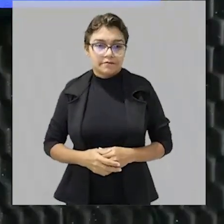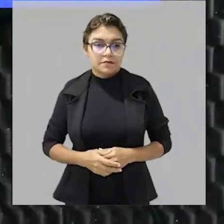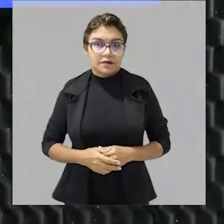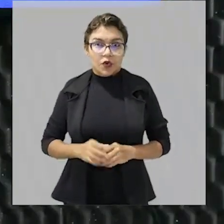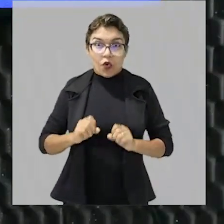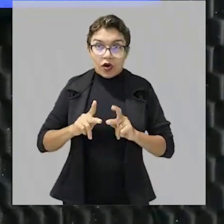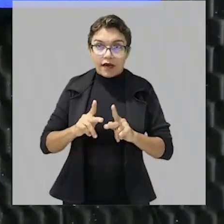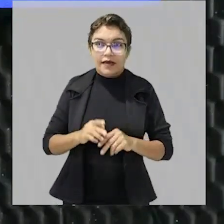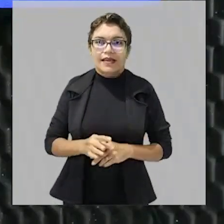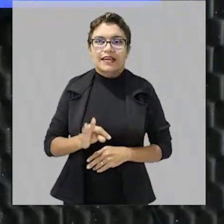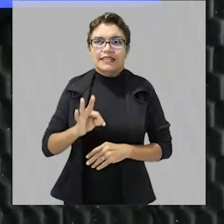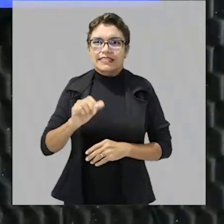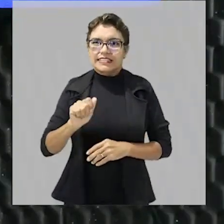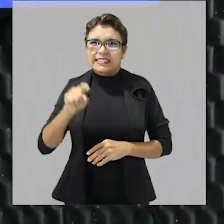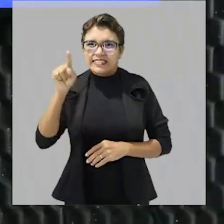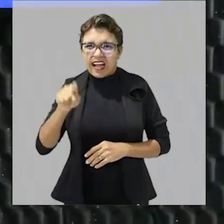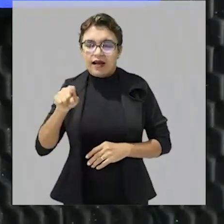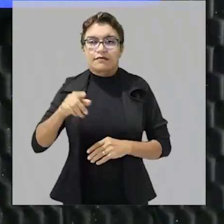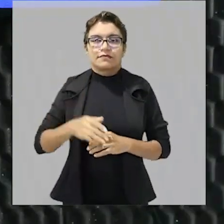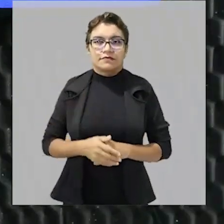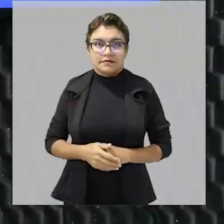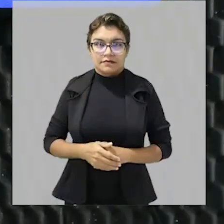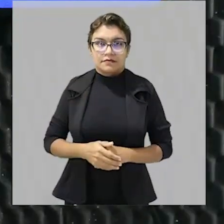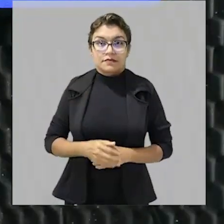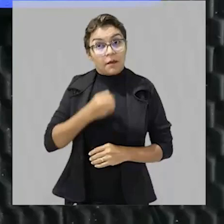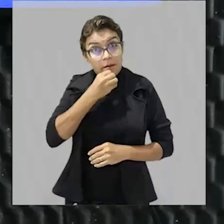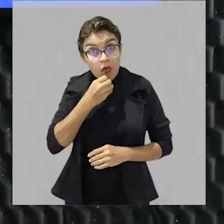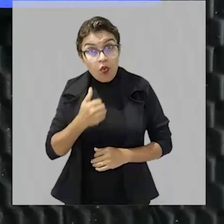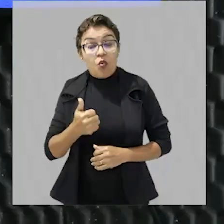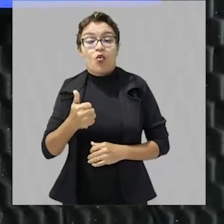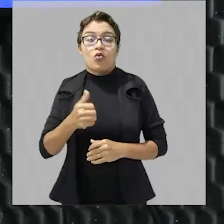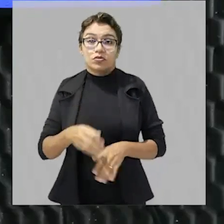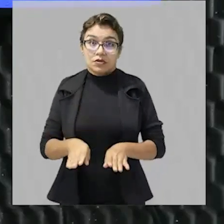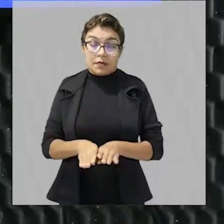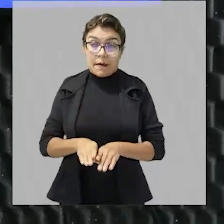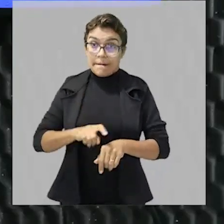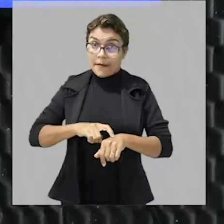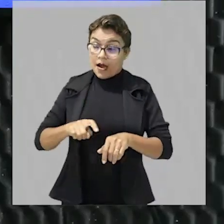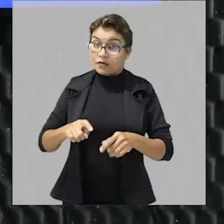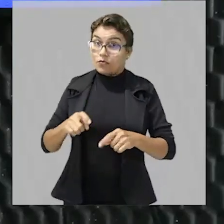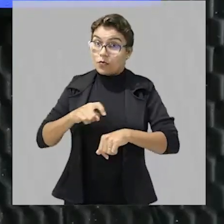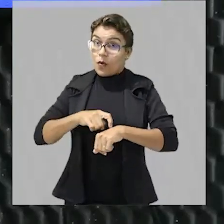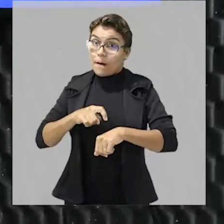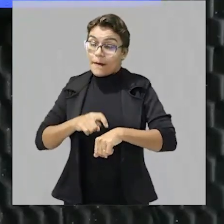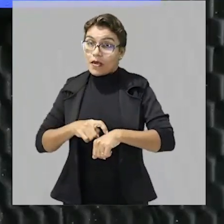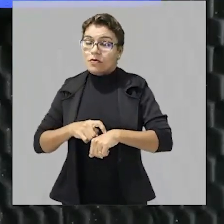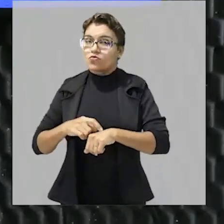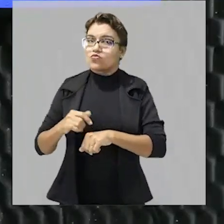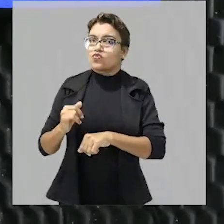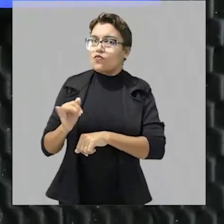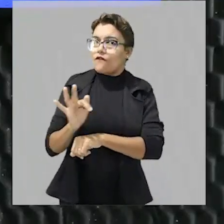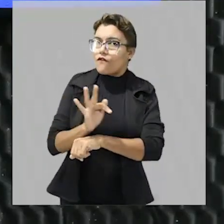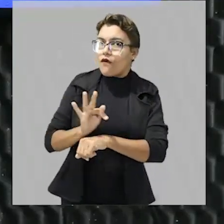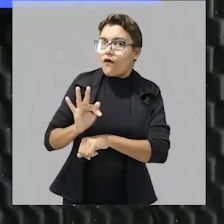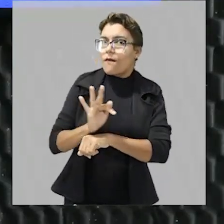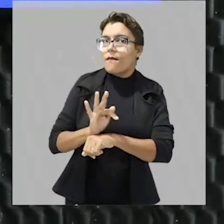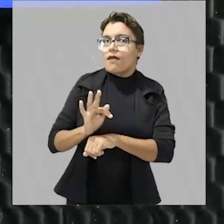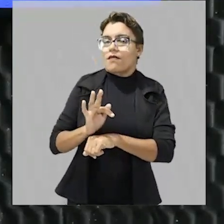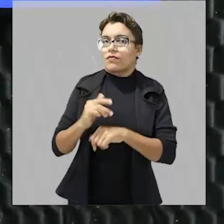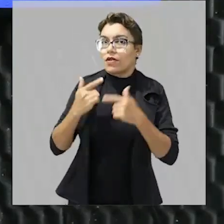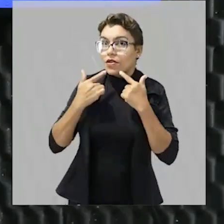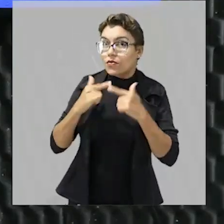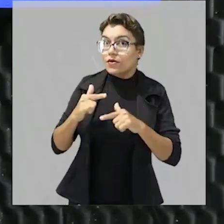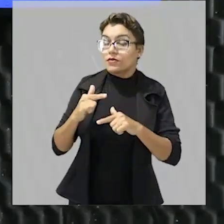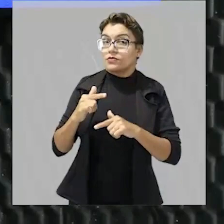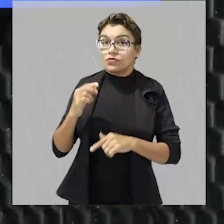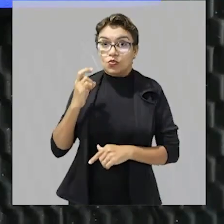dicionário, reescreva o texto, é uma dica legal, ó. Reescreva o texto, substituindo aquelas palavras por outras semelhantes, ou seja,